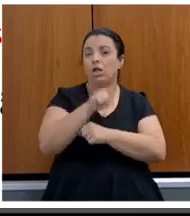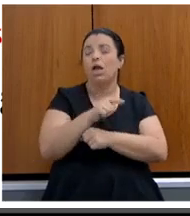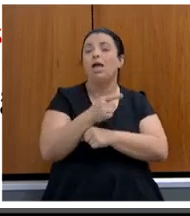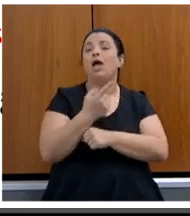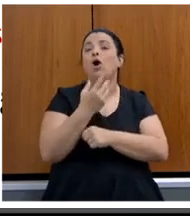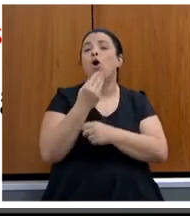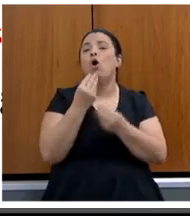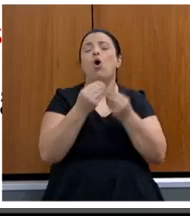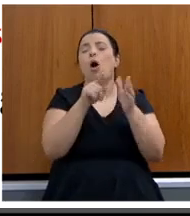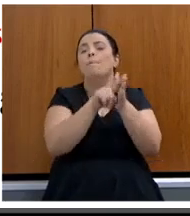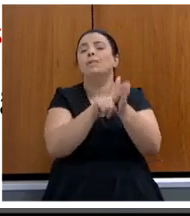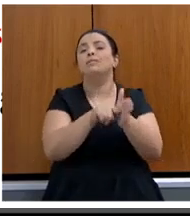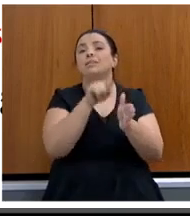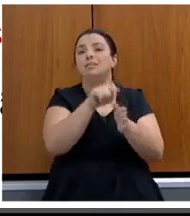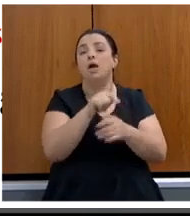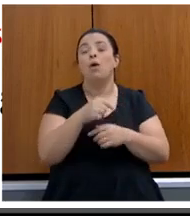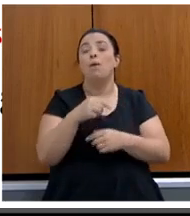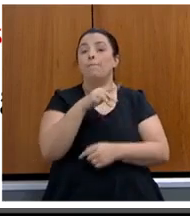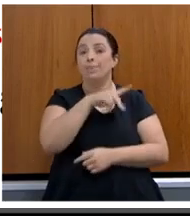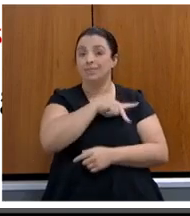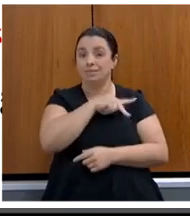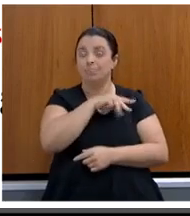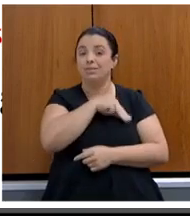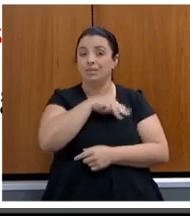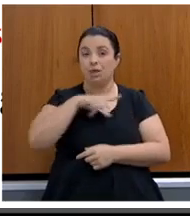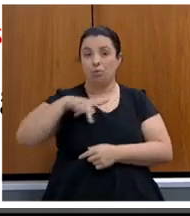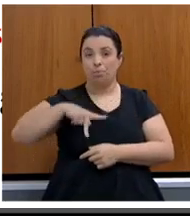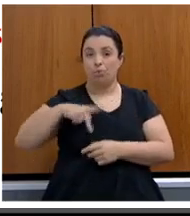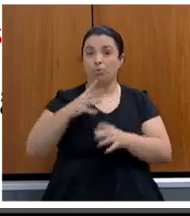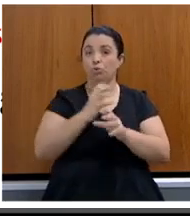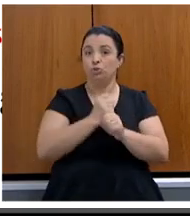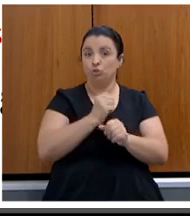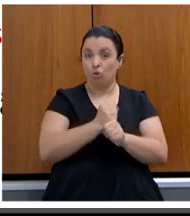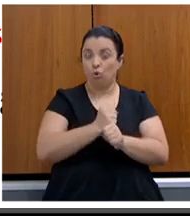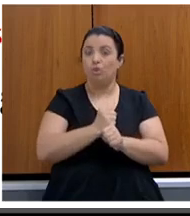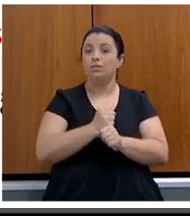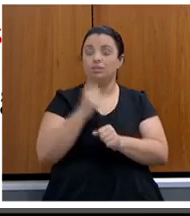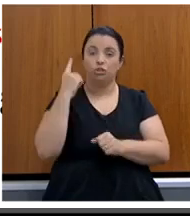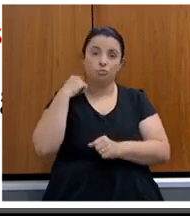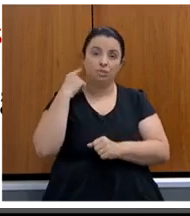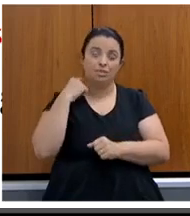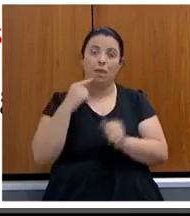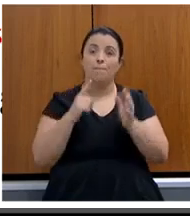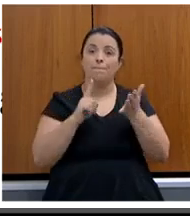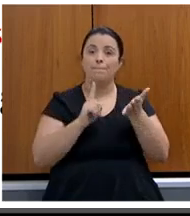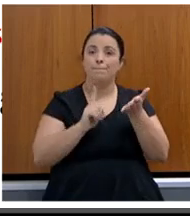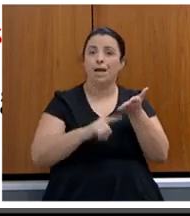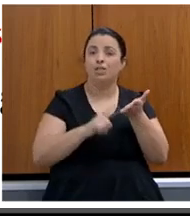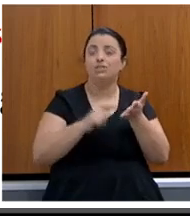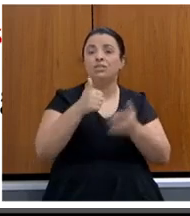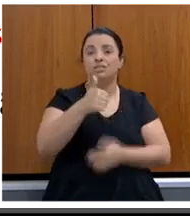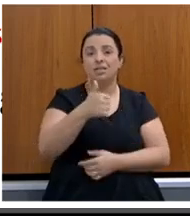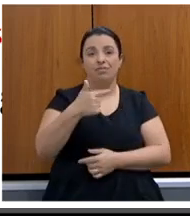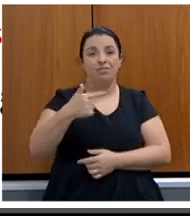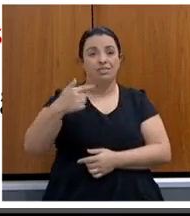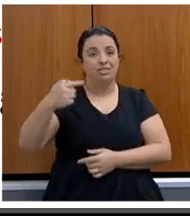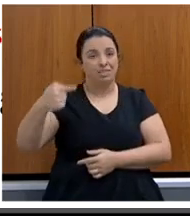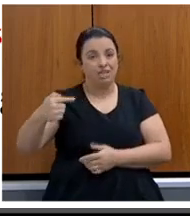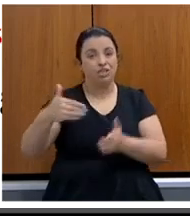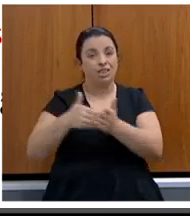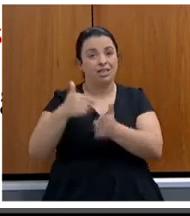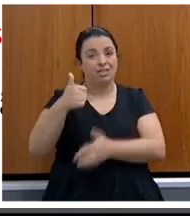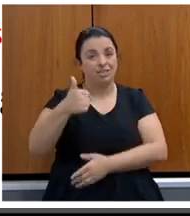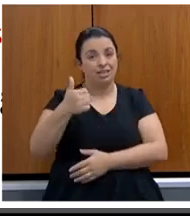Público de contas né do Estado de Minas Gerais página 127 A 136 nós tivemos em